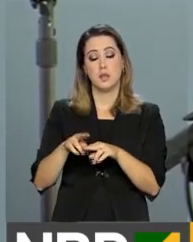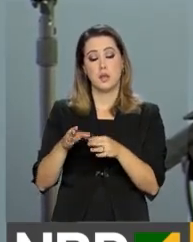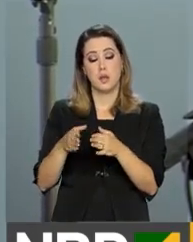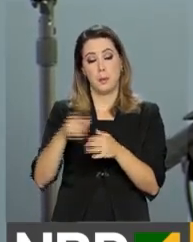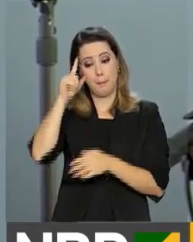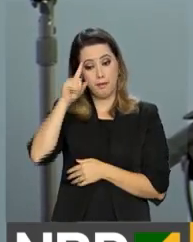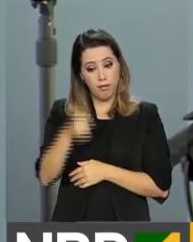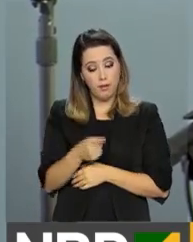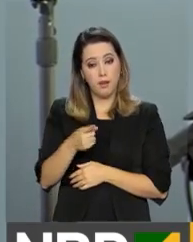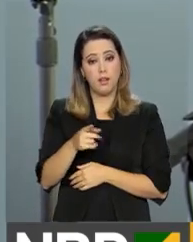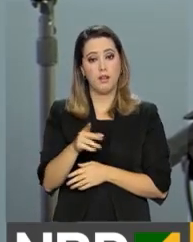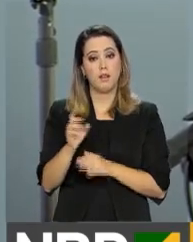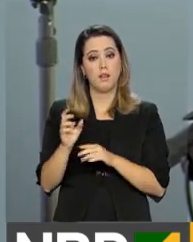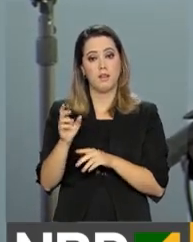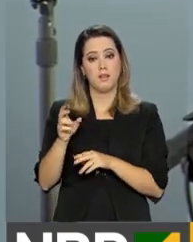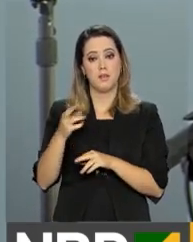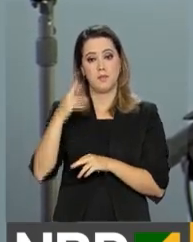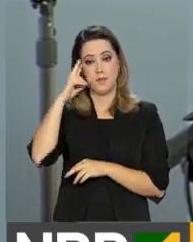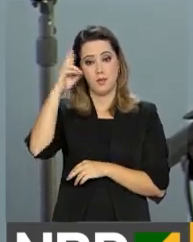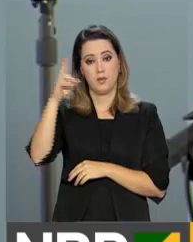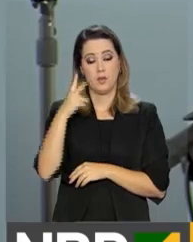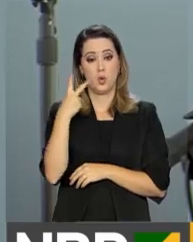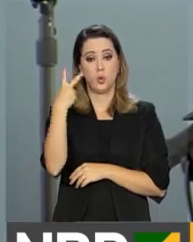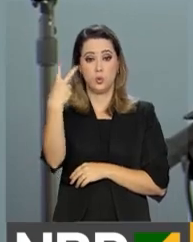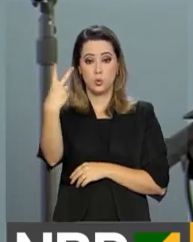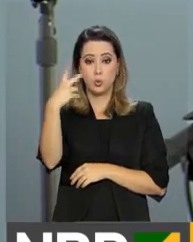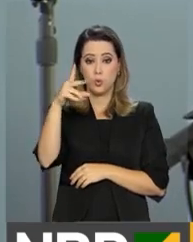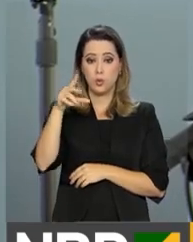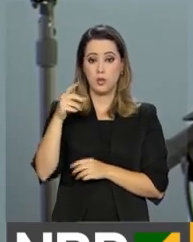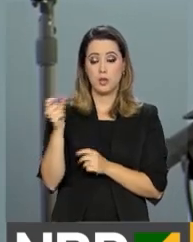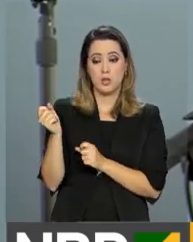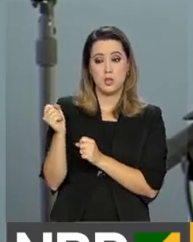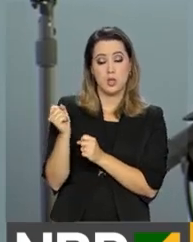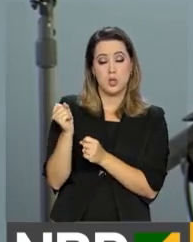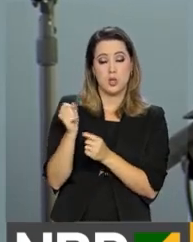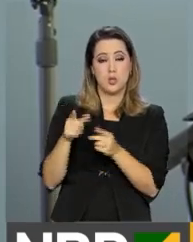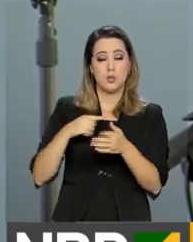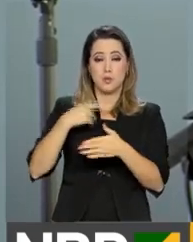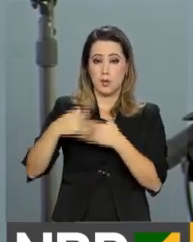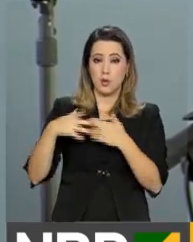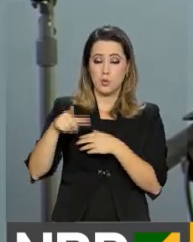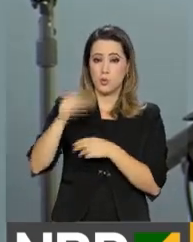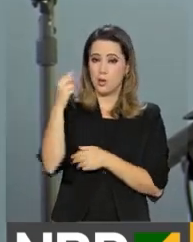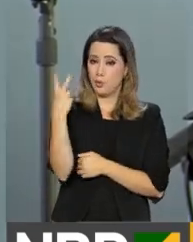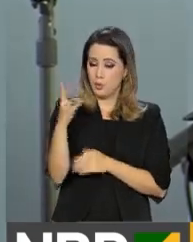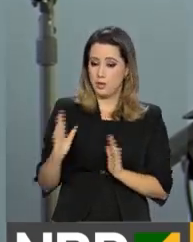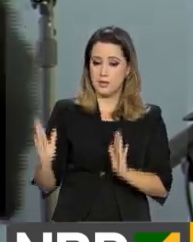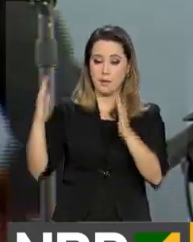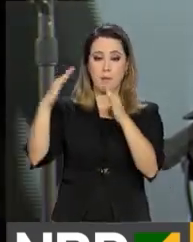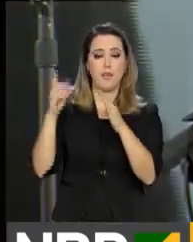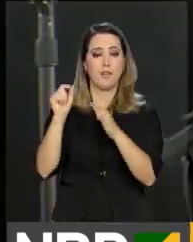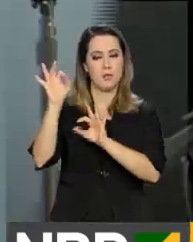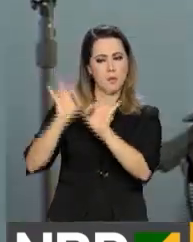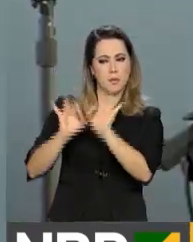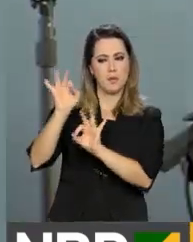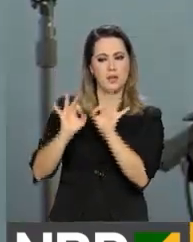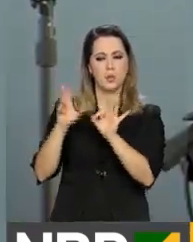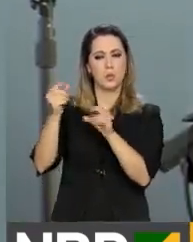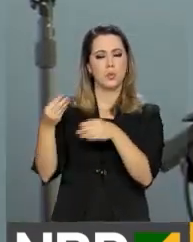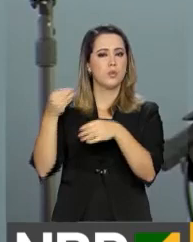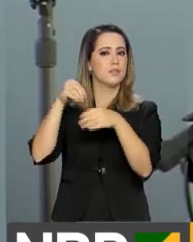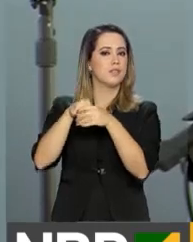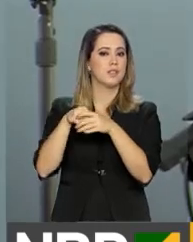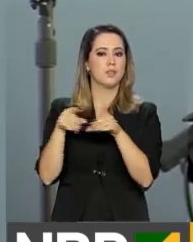construtor que faça mais dois sorteios para mobiliar mais dois apartamentos.